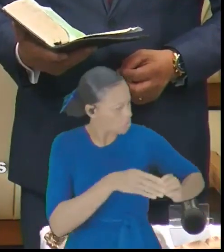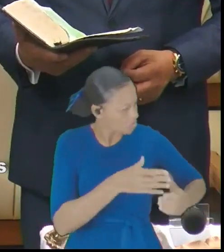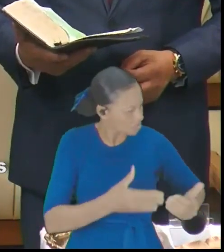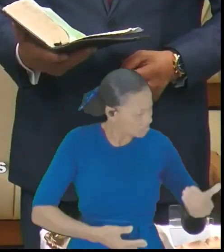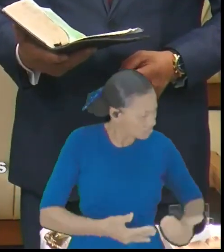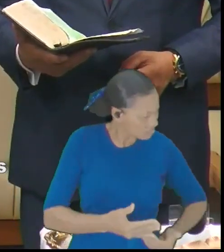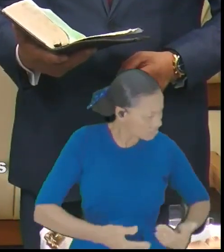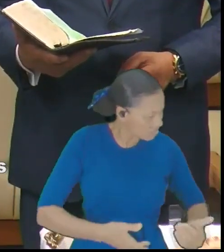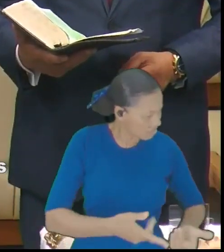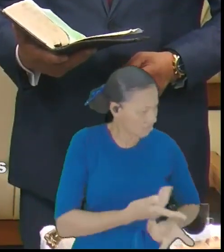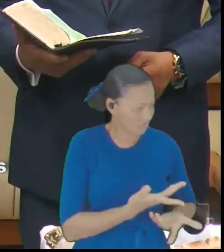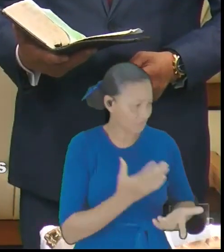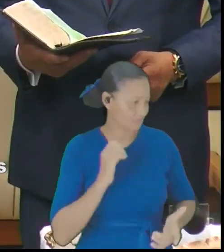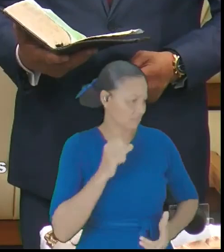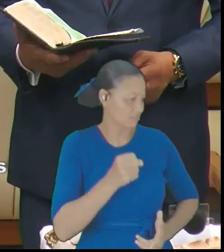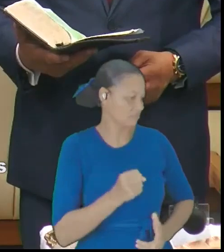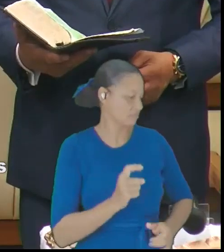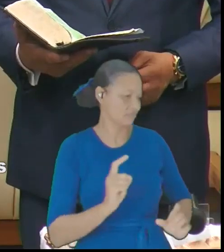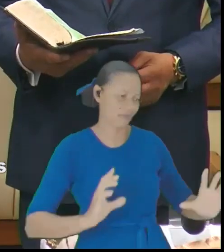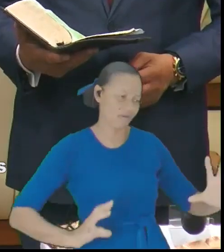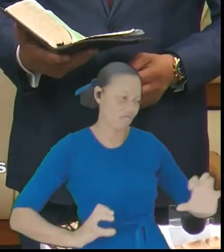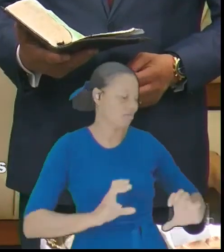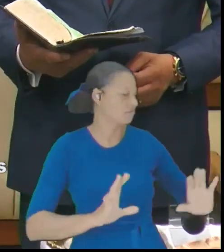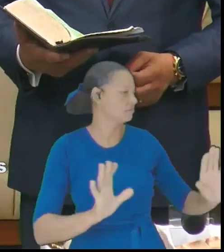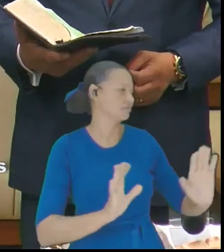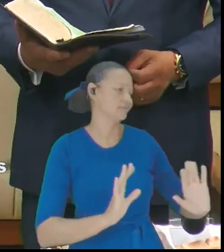porque irmãos